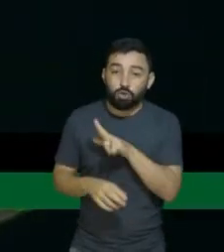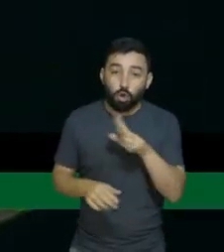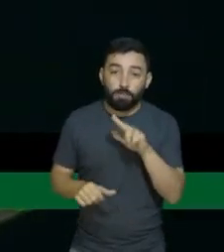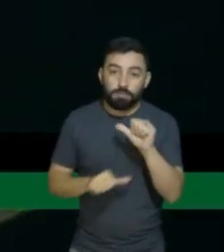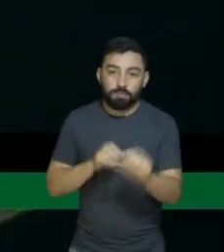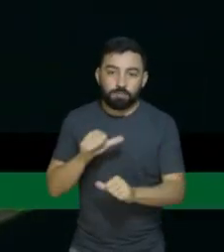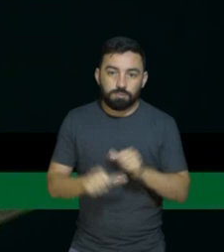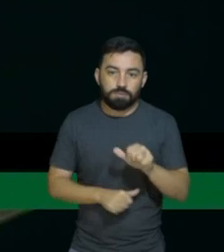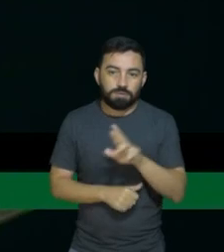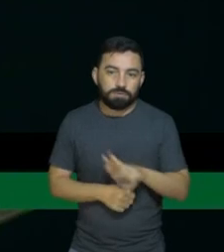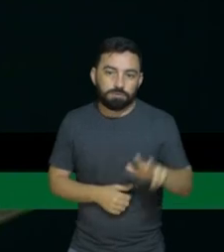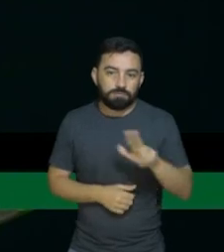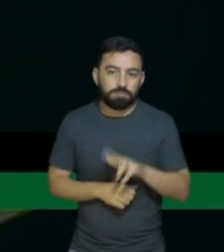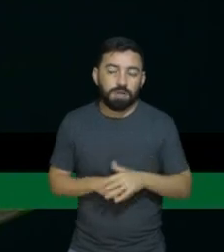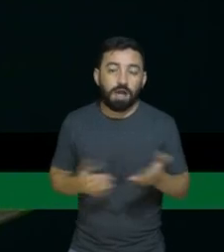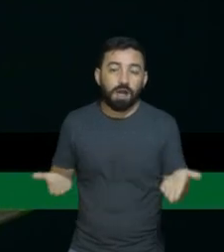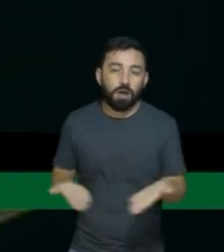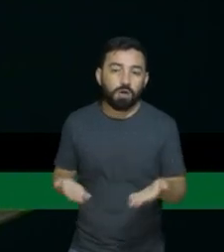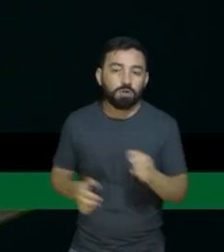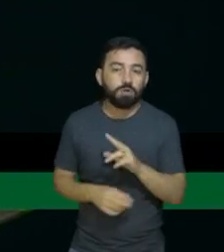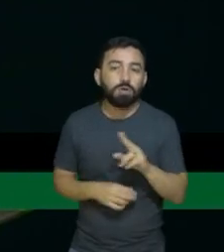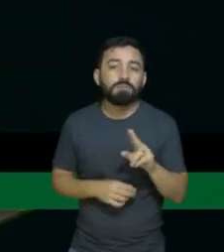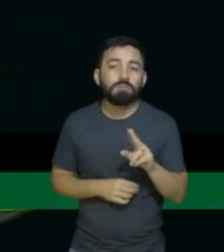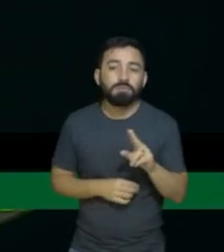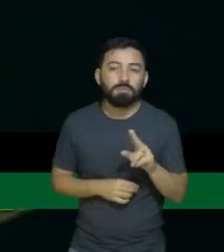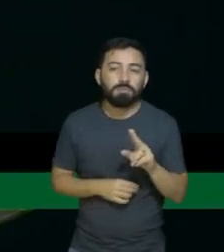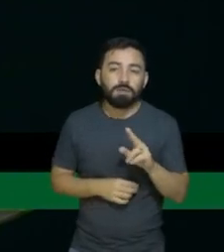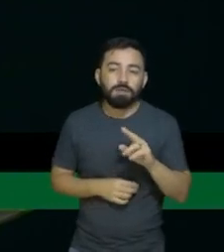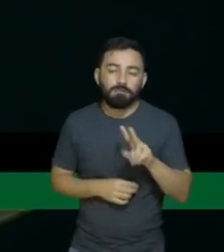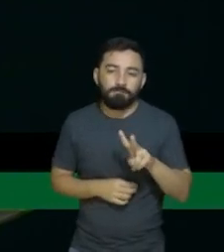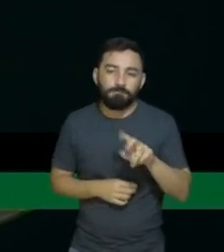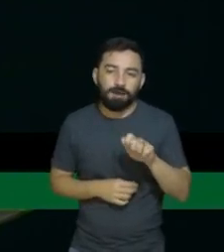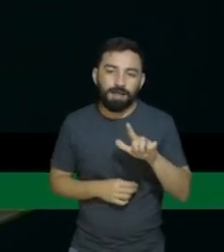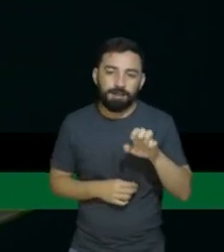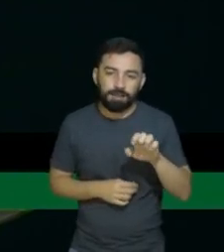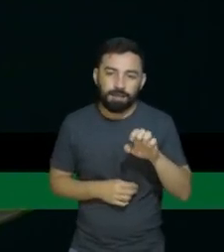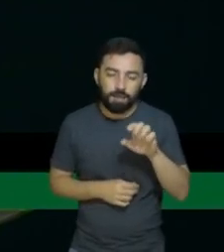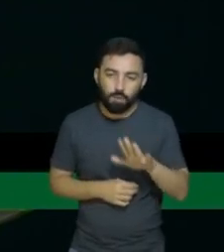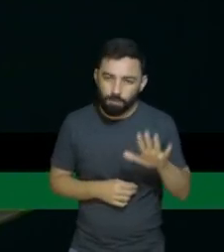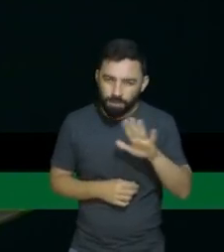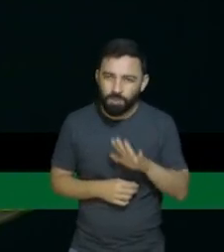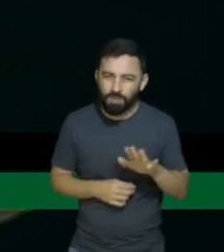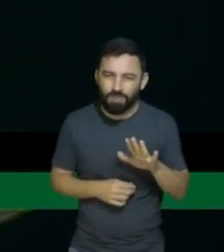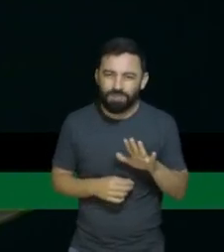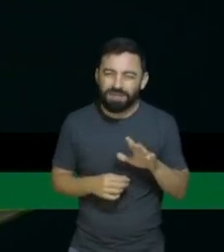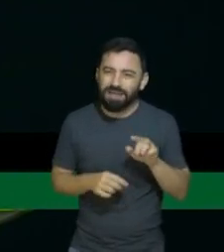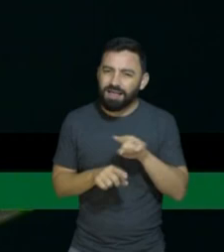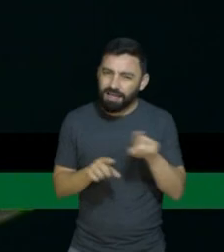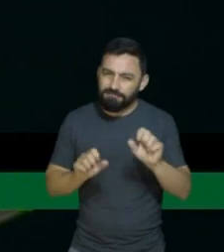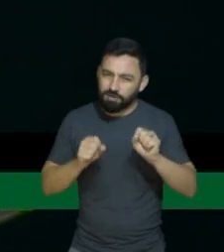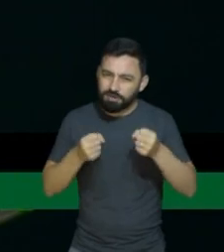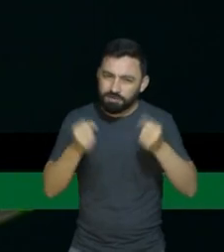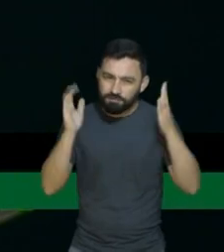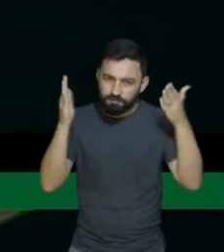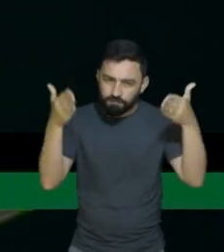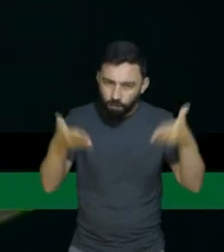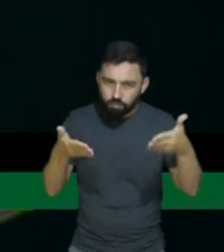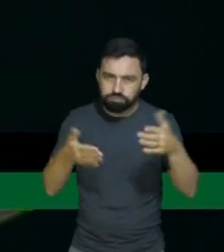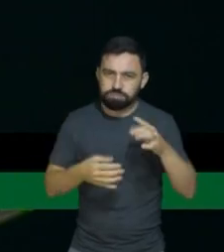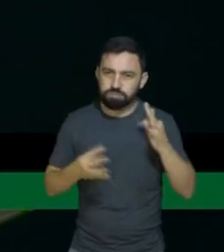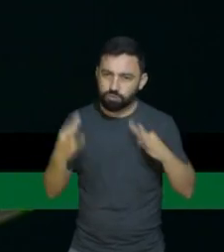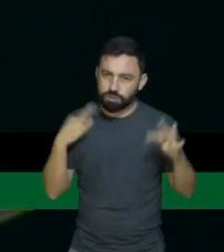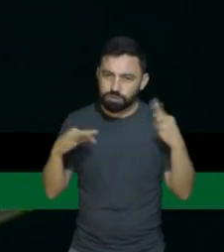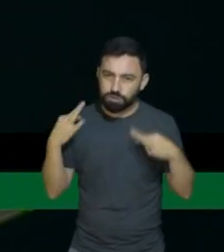região passando a ser denominada Vale europeu fortalecendo nosso direcionamento turístico